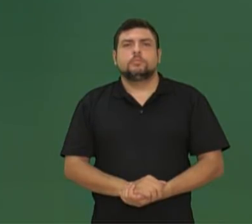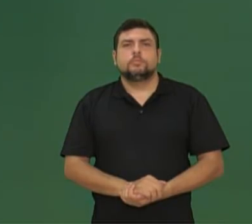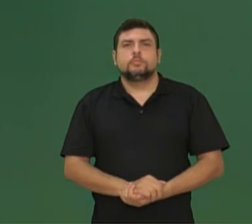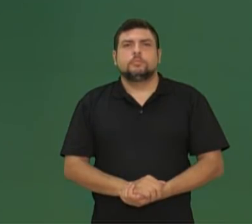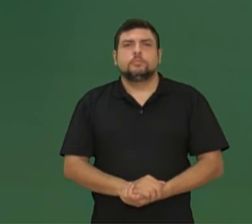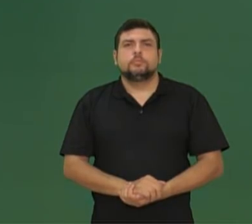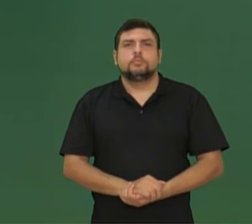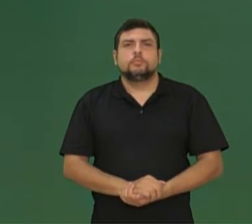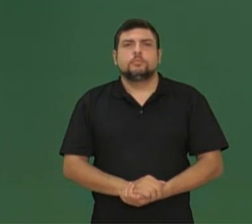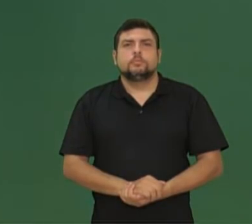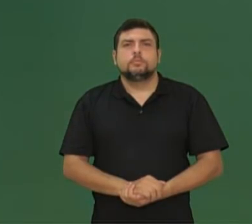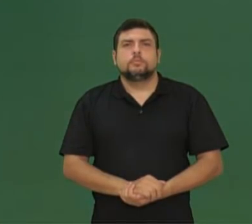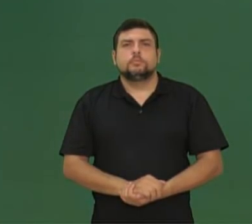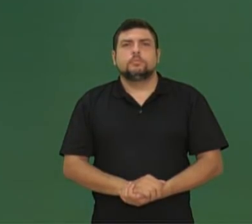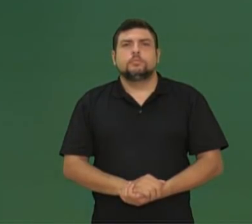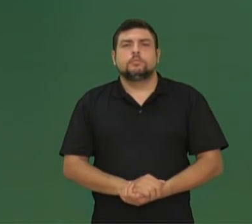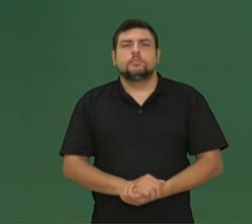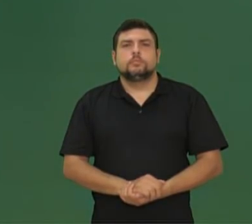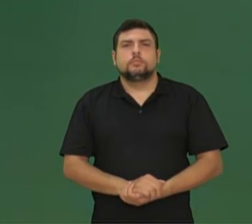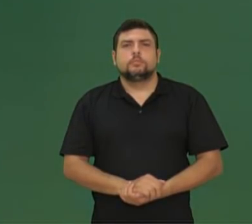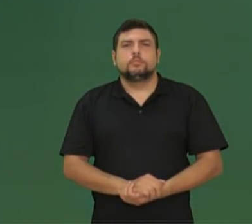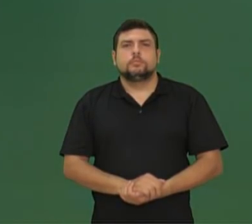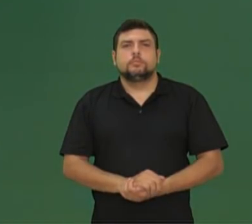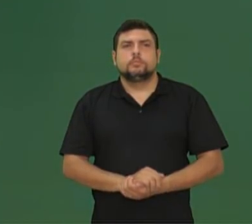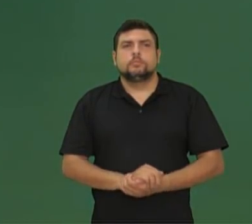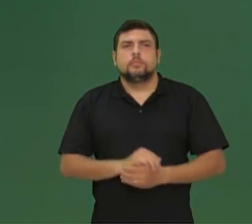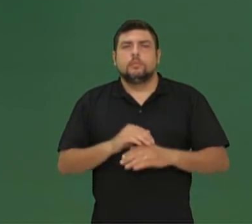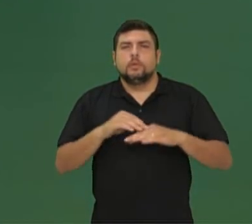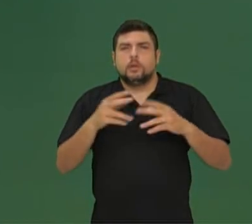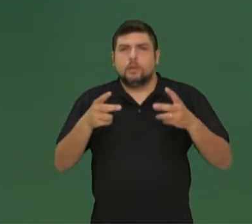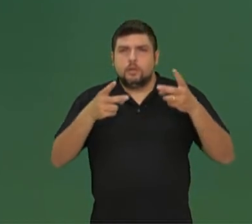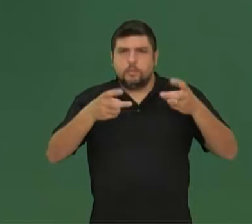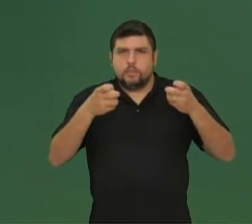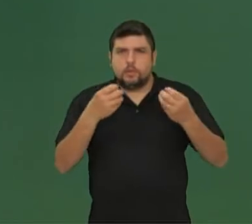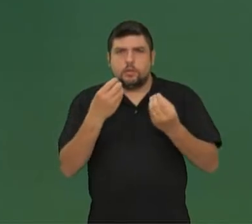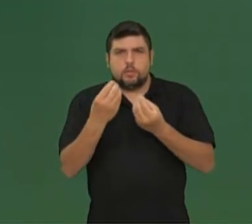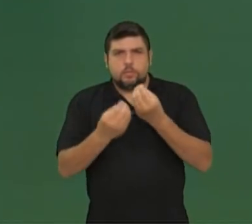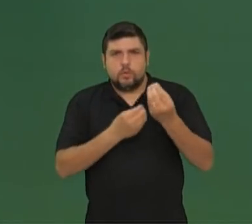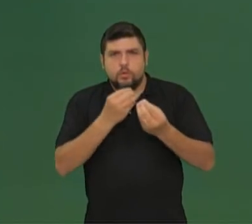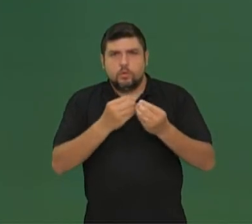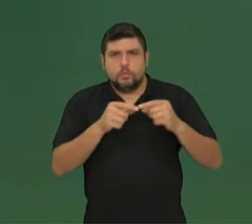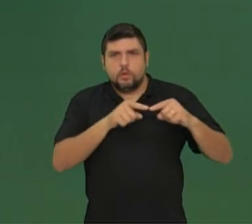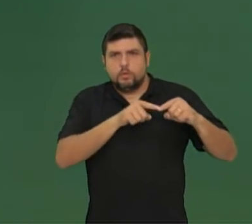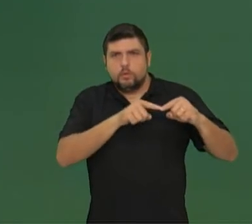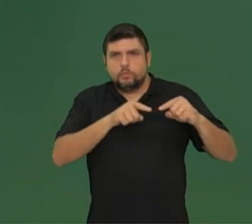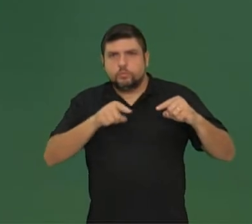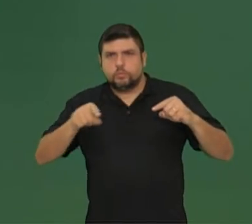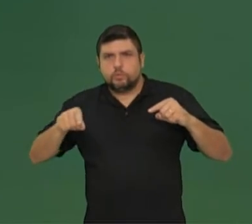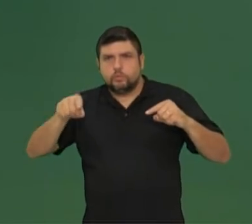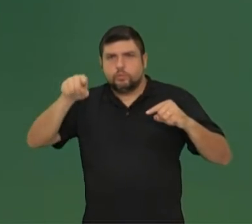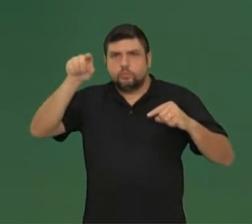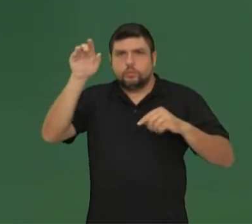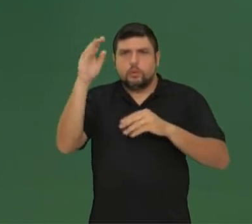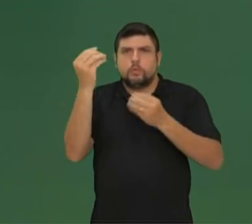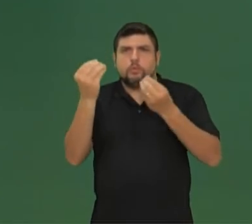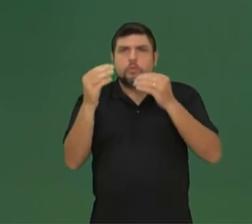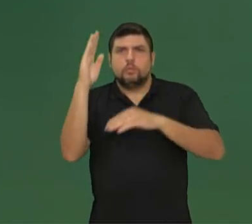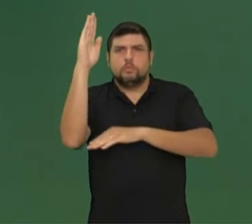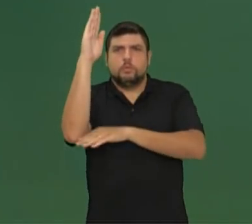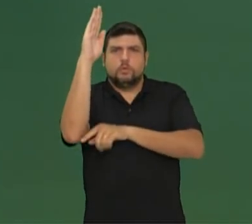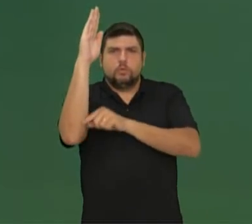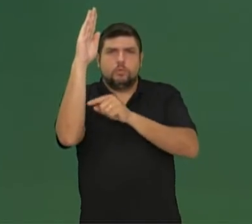menos 4 é 4. Verifiquem aqui na tela como que está a outra parte da nossa função, né? Como que ela ficou,